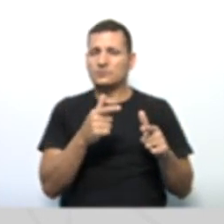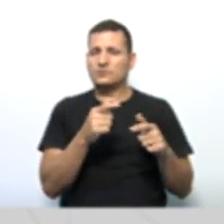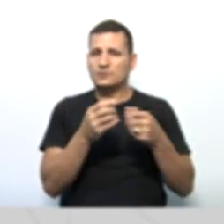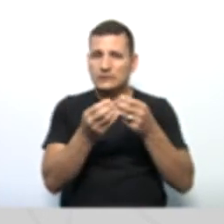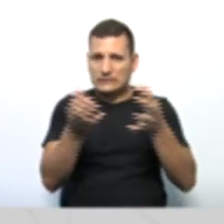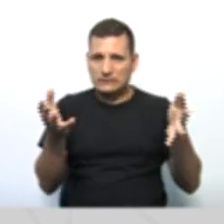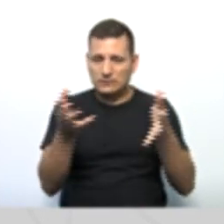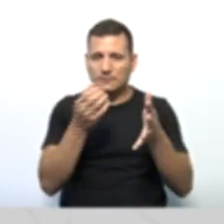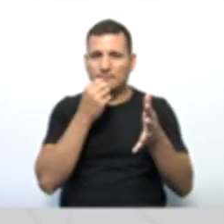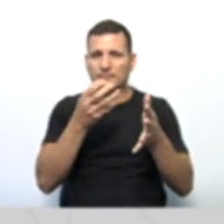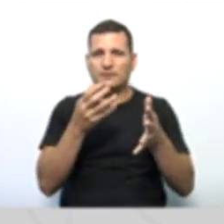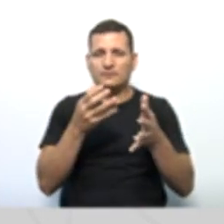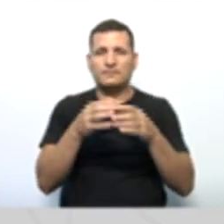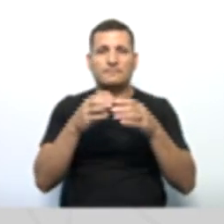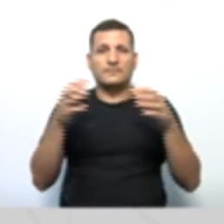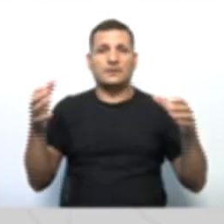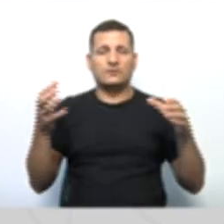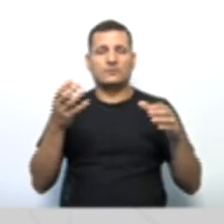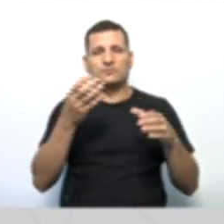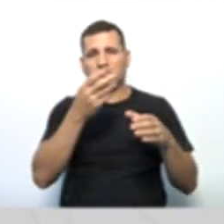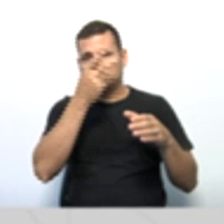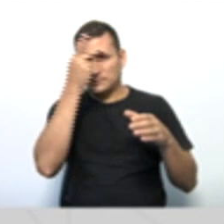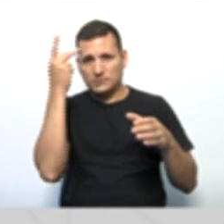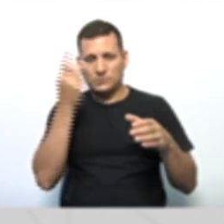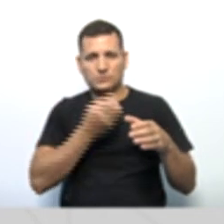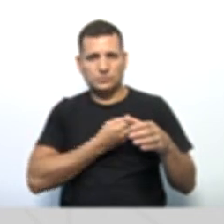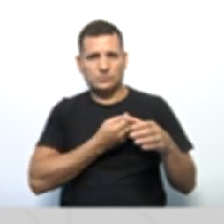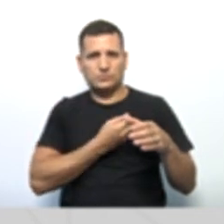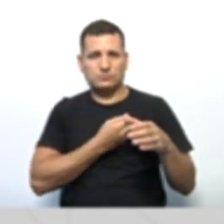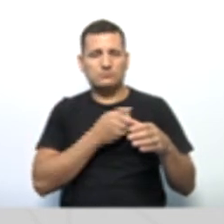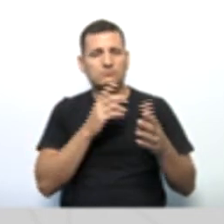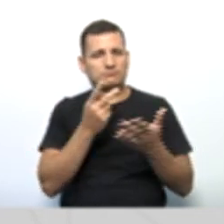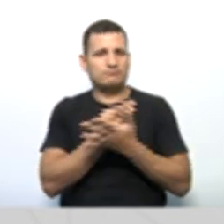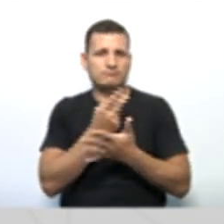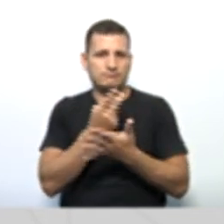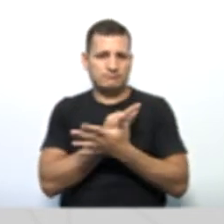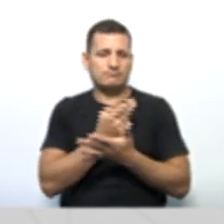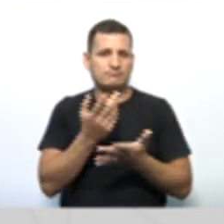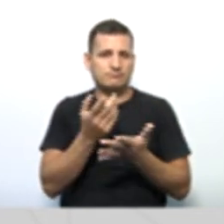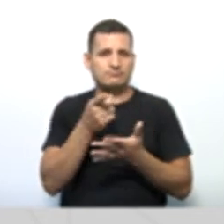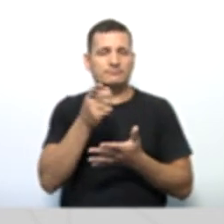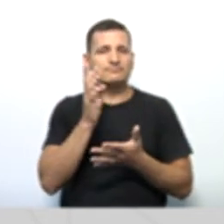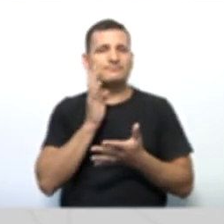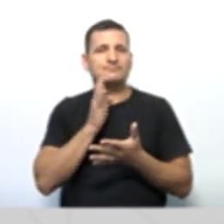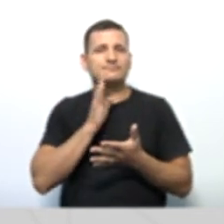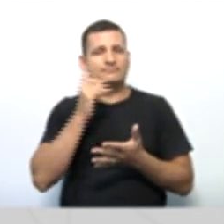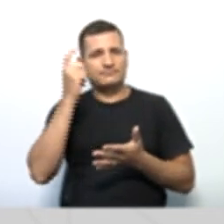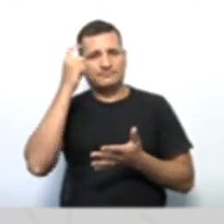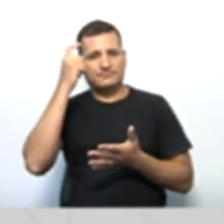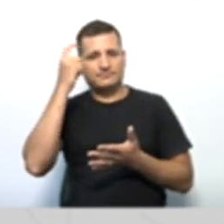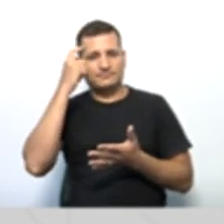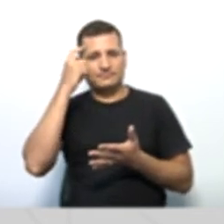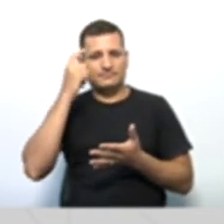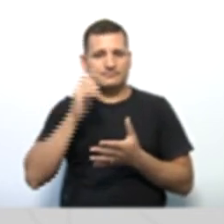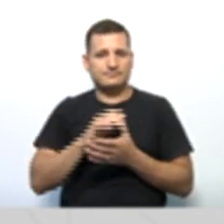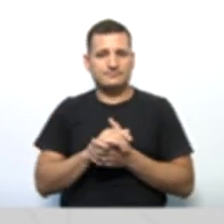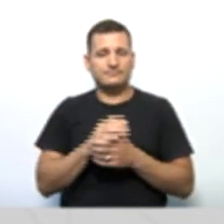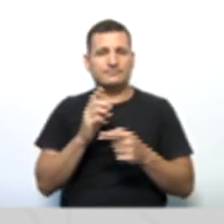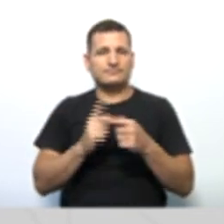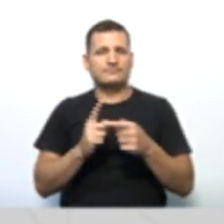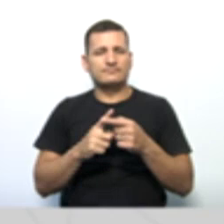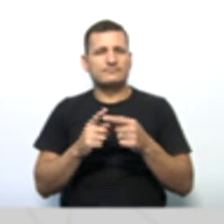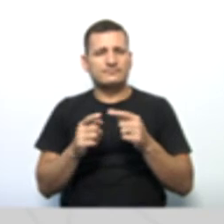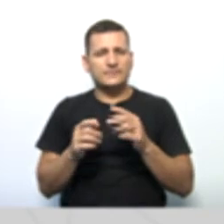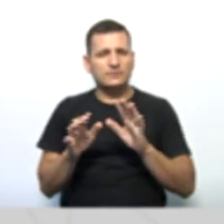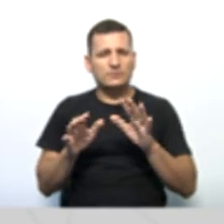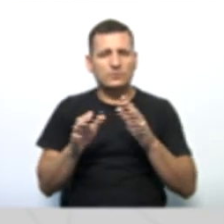número de pessoas, então ela é errada. Isso é bem legal de pensar, porque a gente lida com